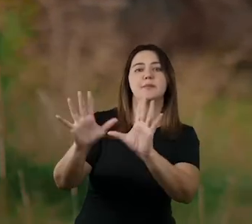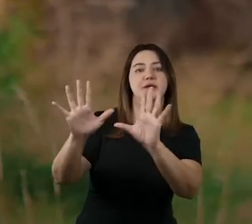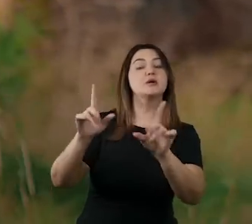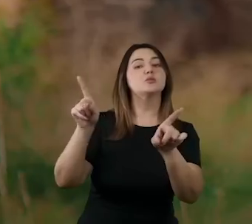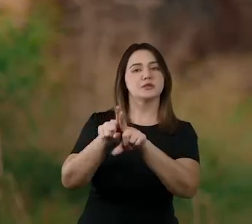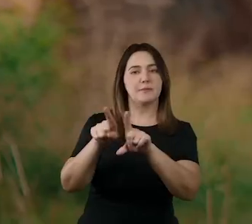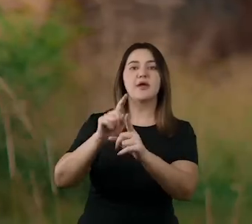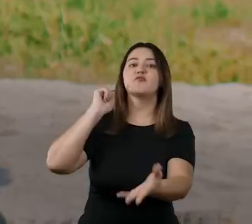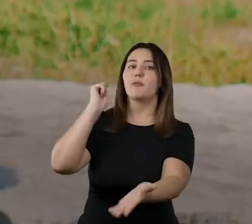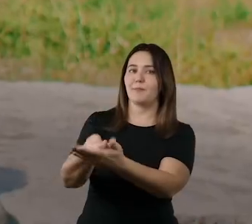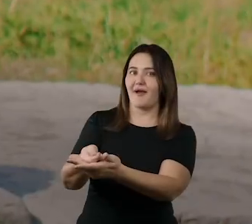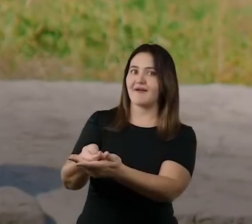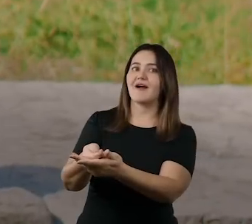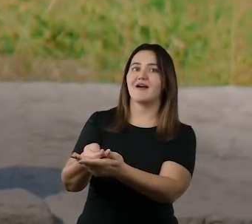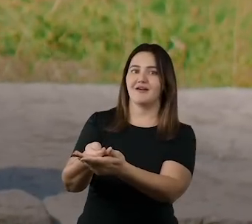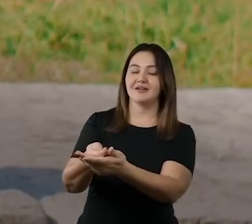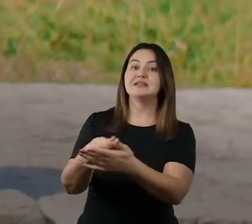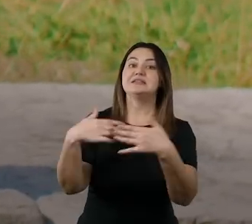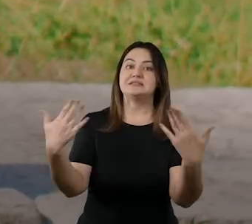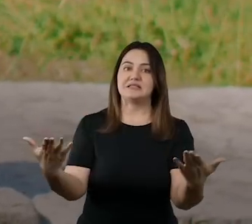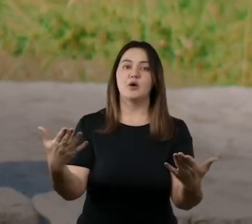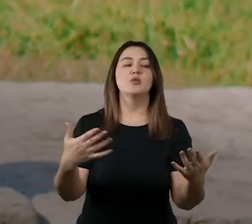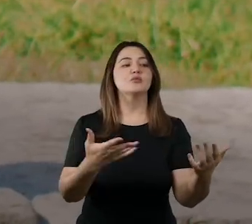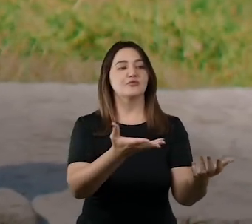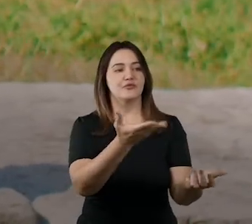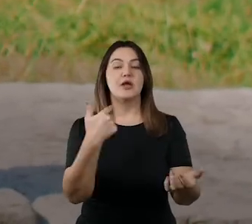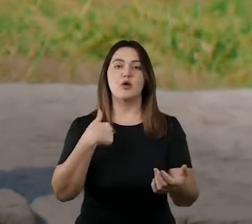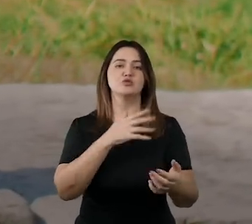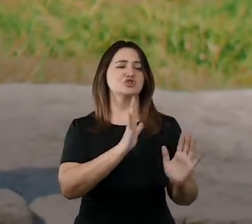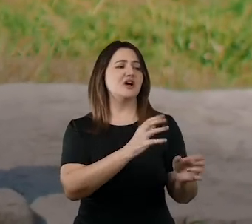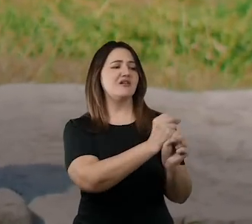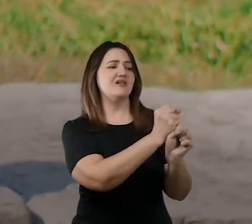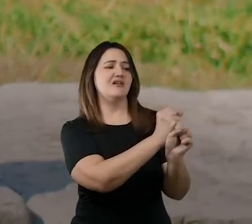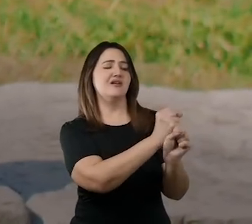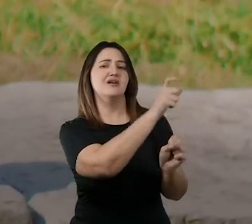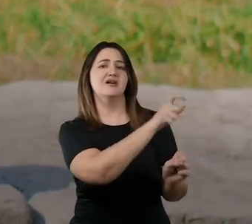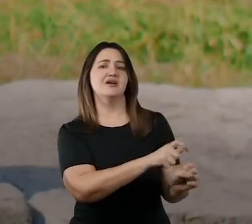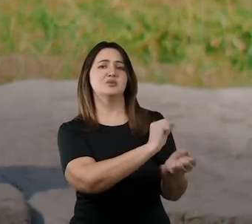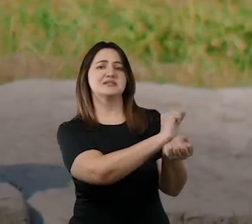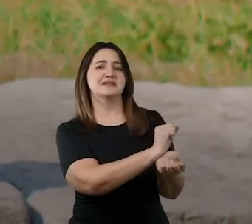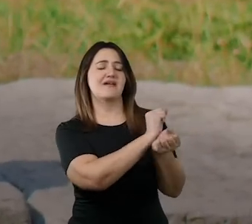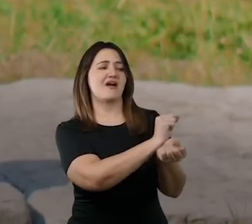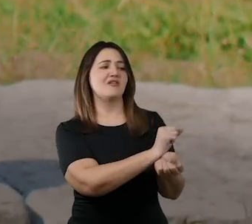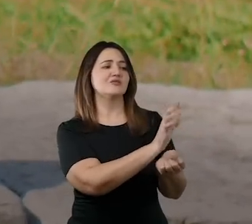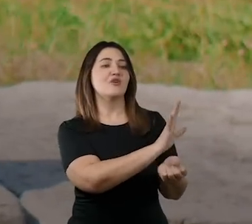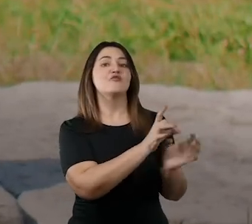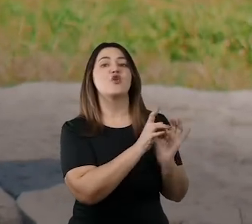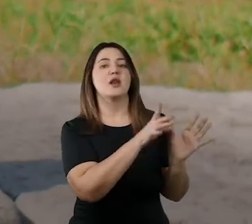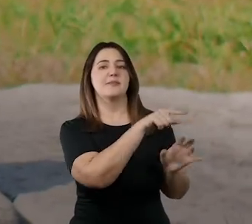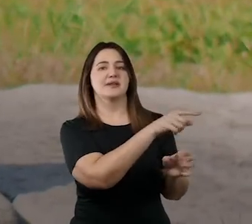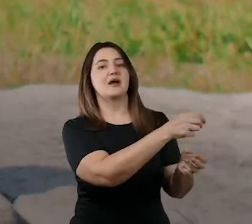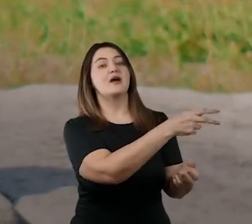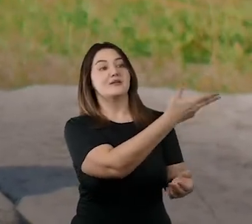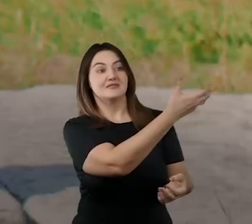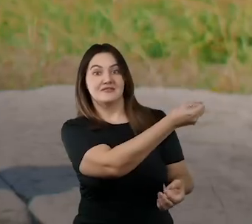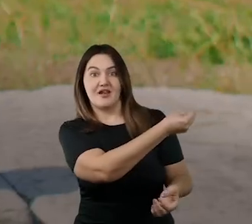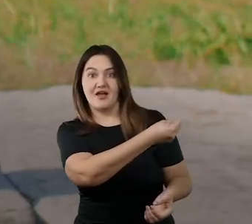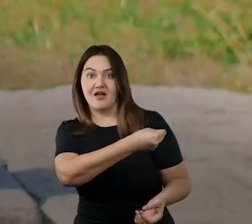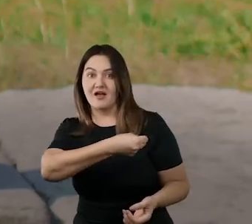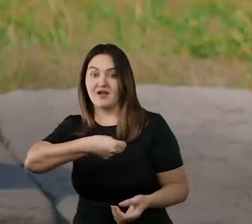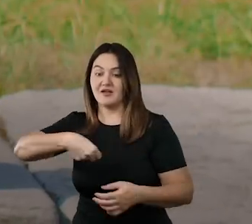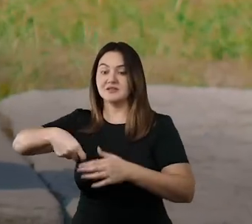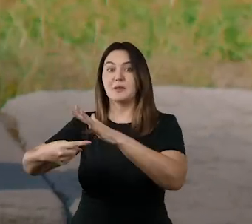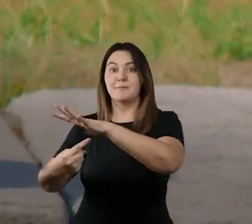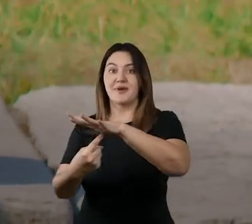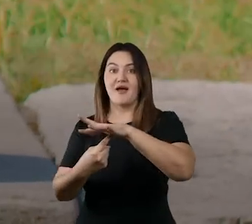de alforria, o escravo deveria ser trazido à ágora para aqui a sua liberdade ser comprada,